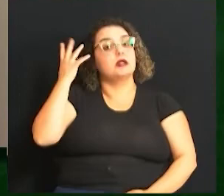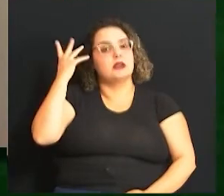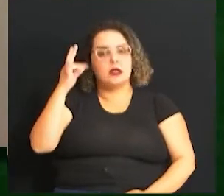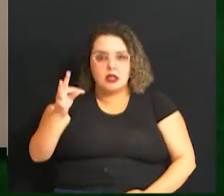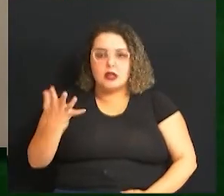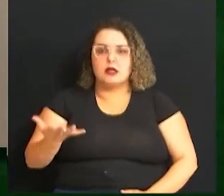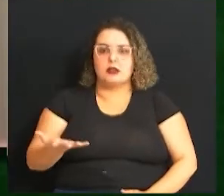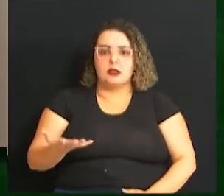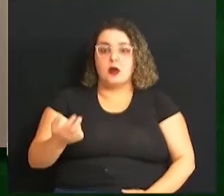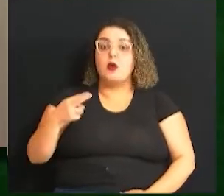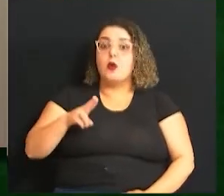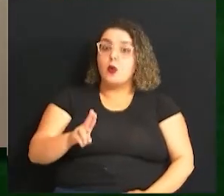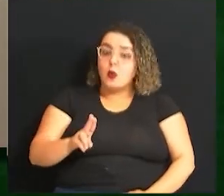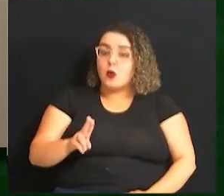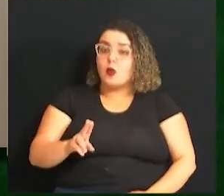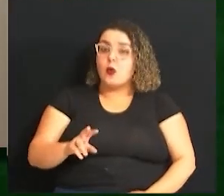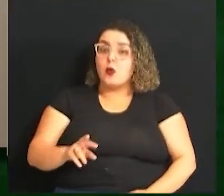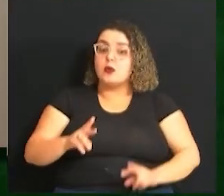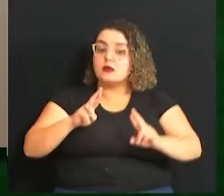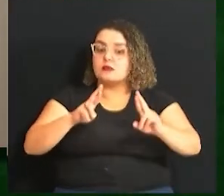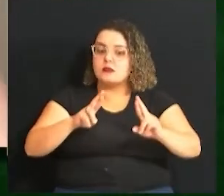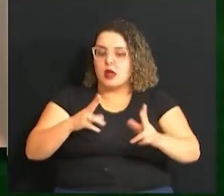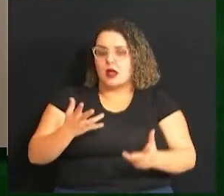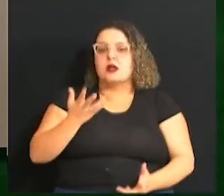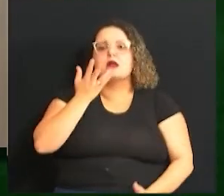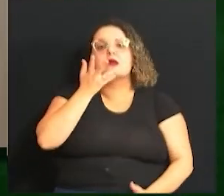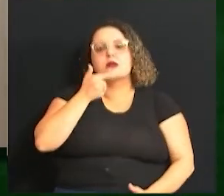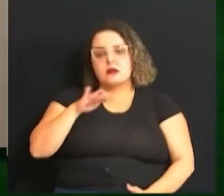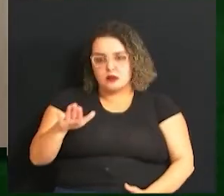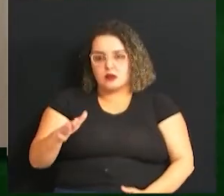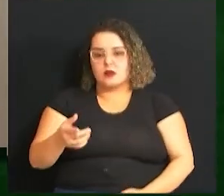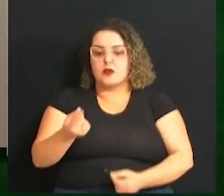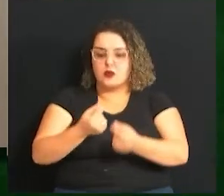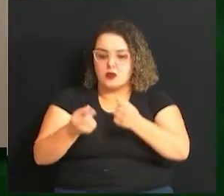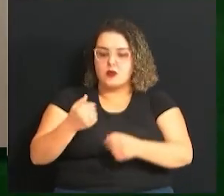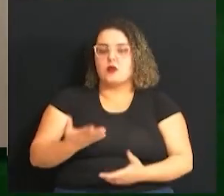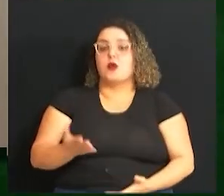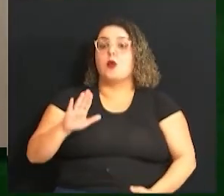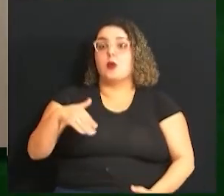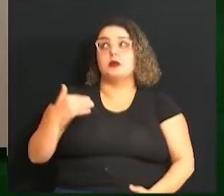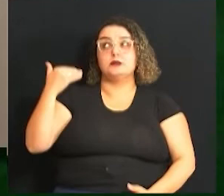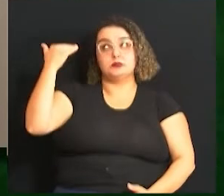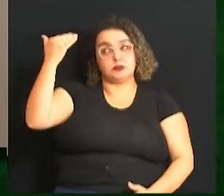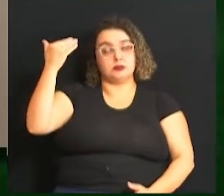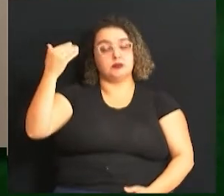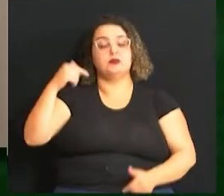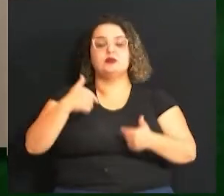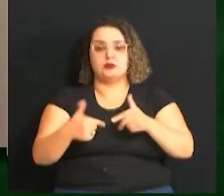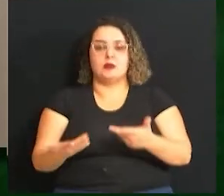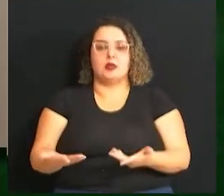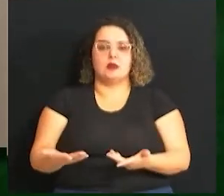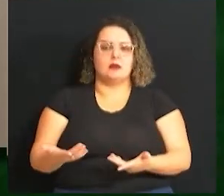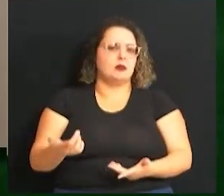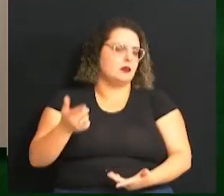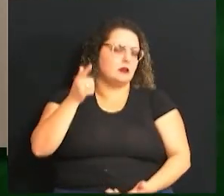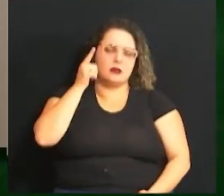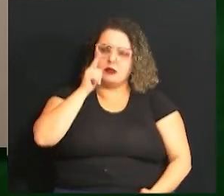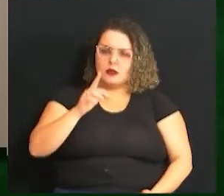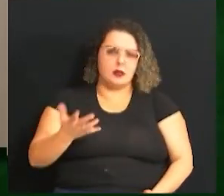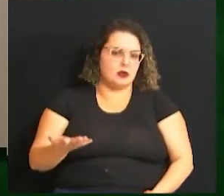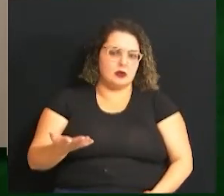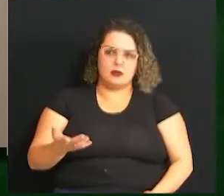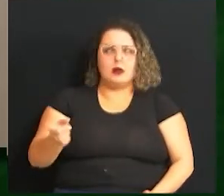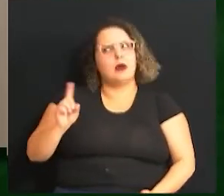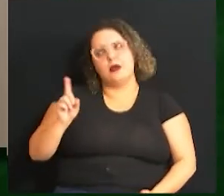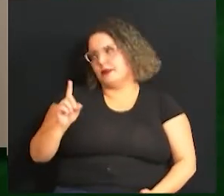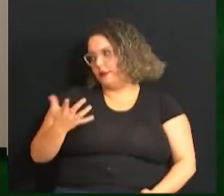na teoria ou se a gente espera que a criança vá gerenciar um orçamento só quando ela chegar na vida adulta e estiver empregada, não vai